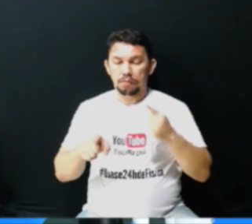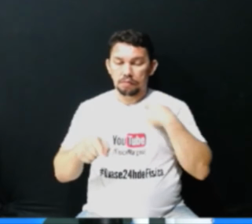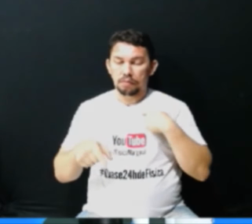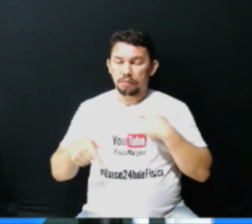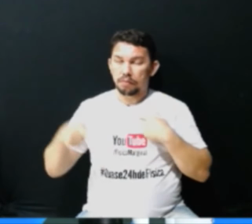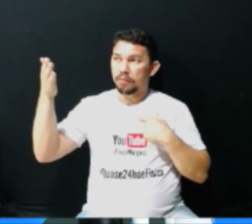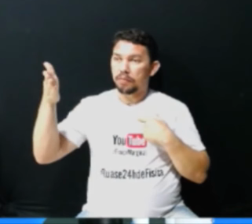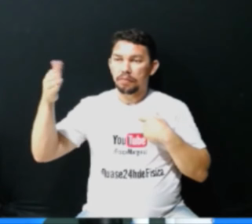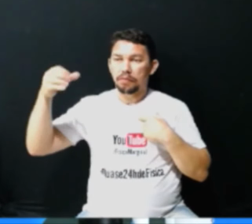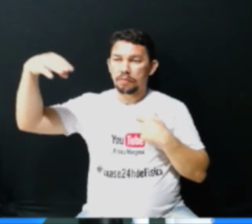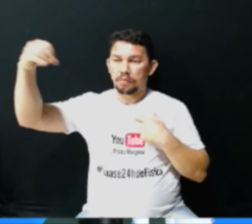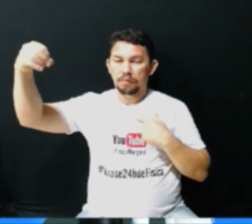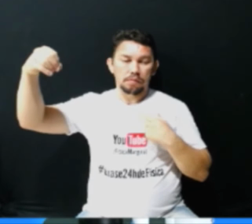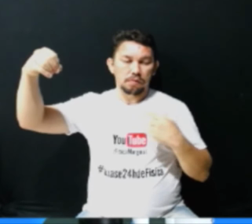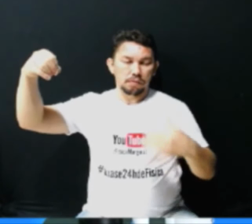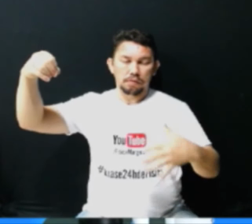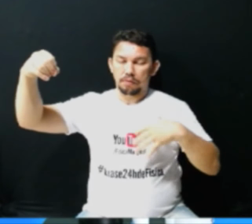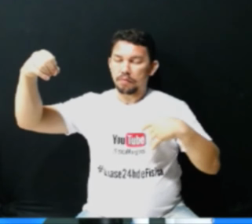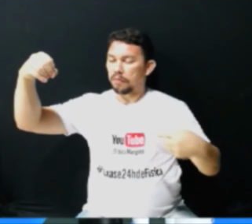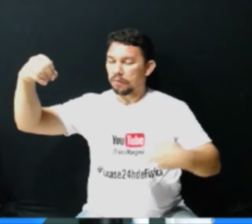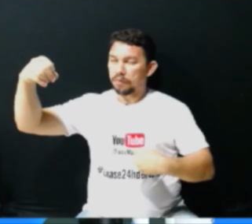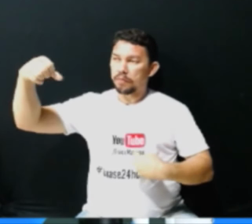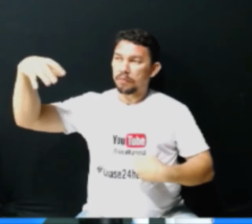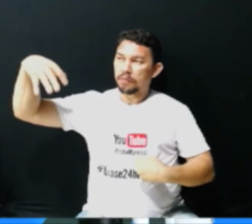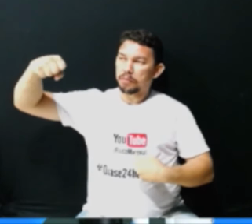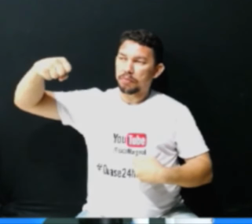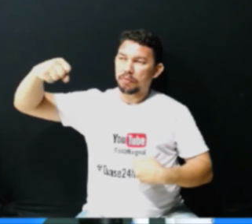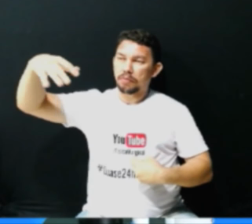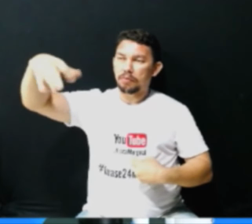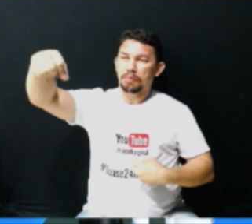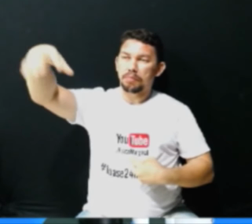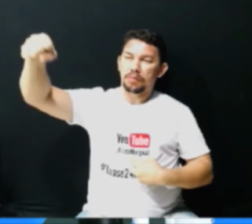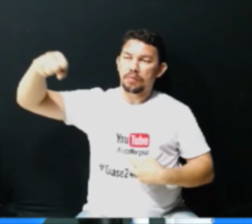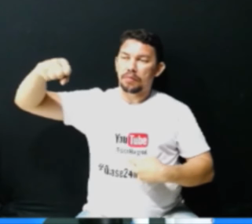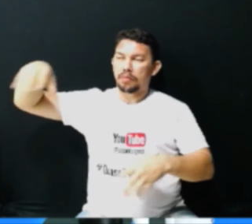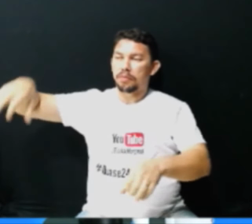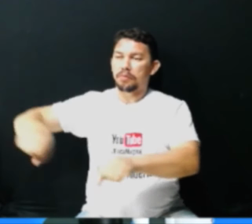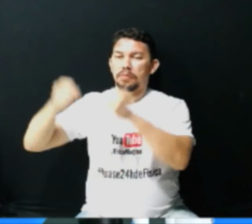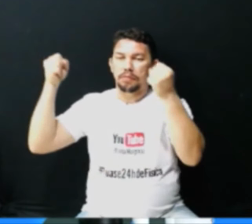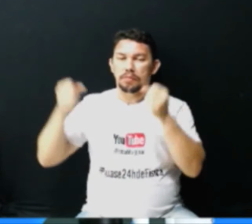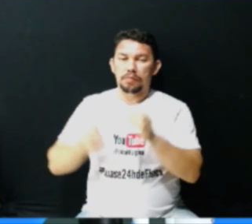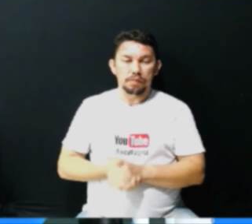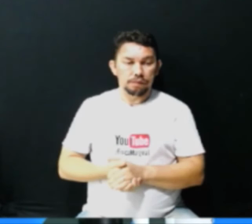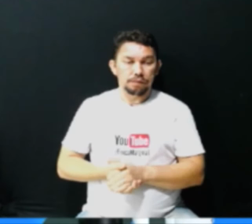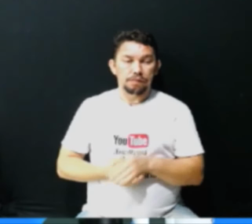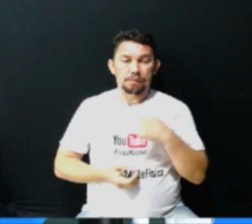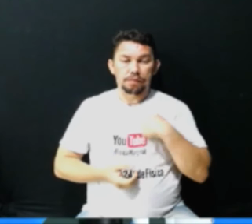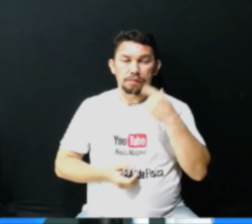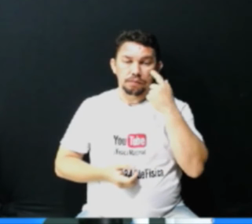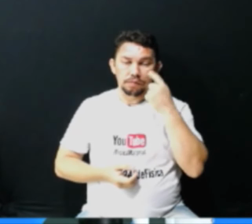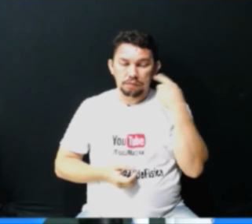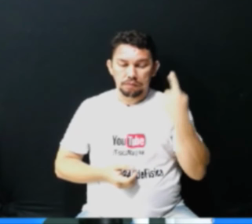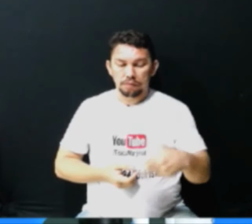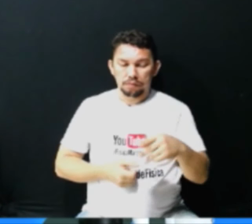Apagou uma, apagou duas, depois o circuito explodiu, vamos dizer assim. Se você fizer isso aqui, o